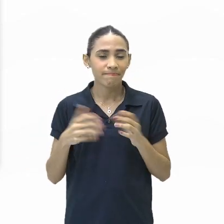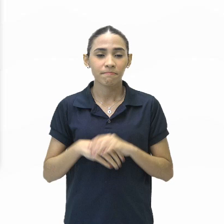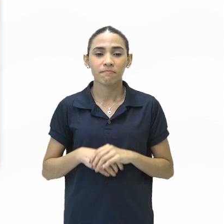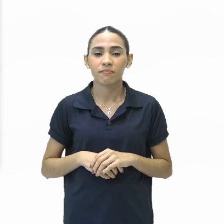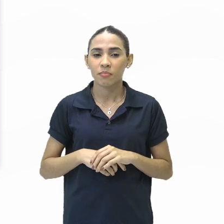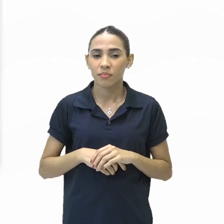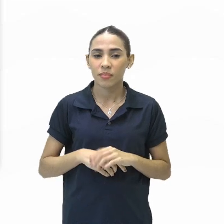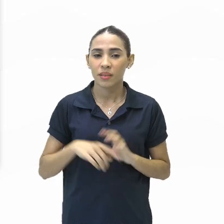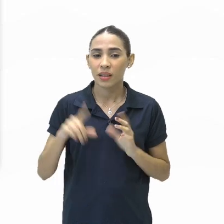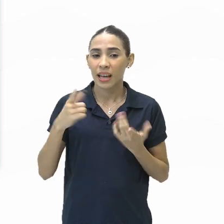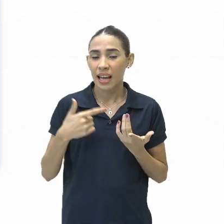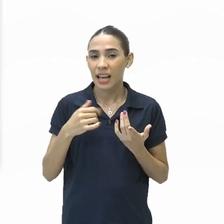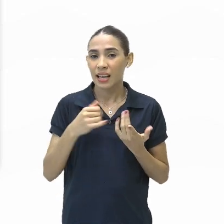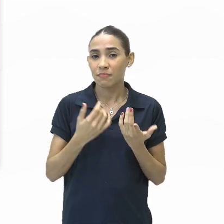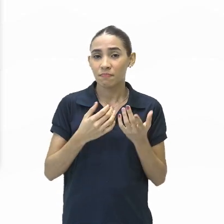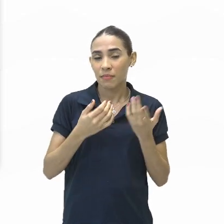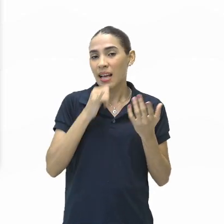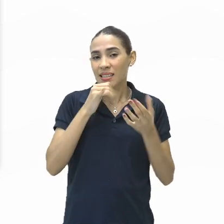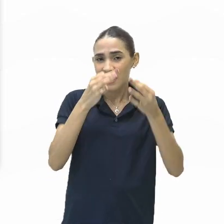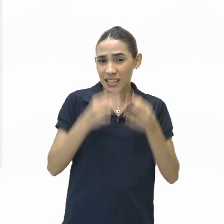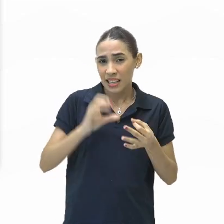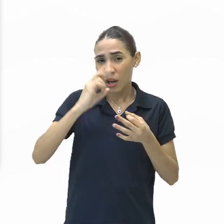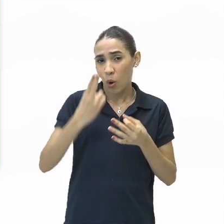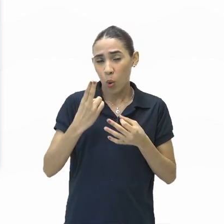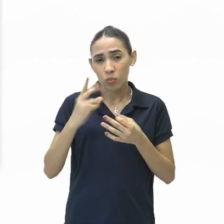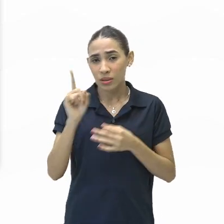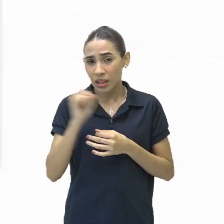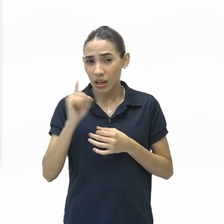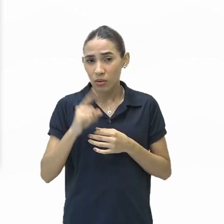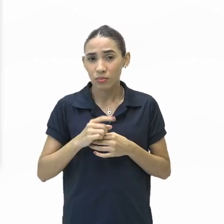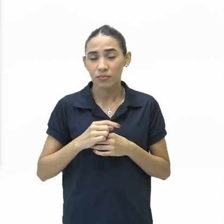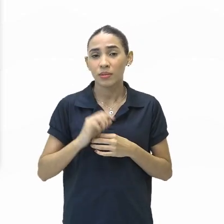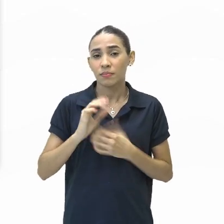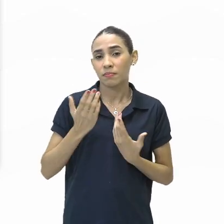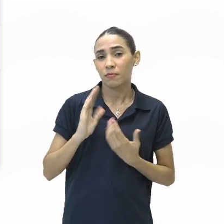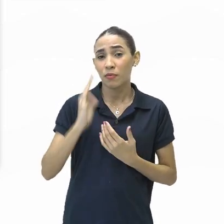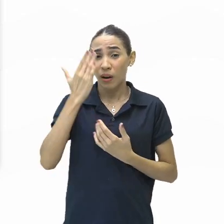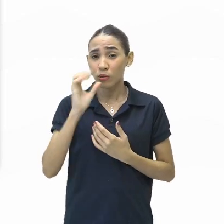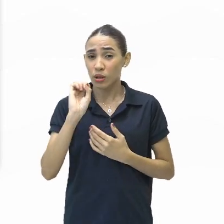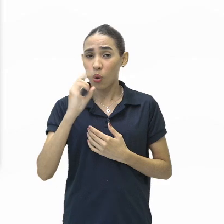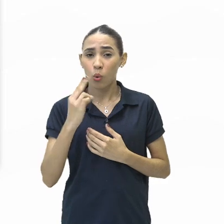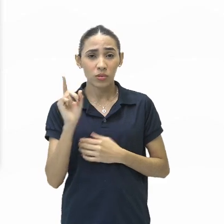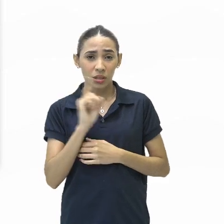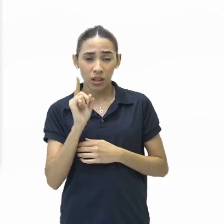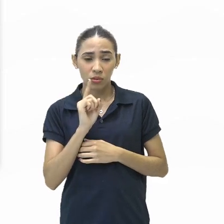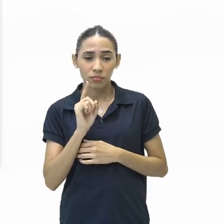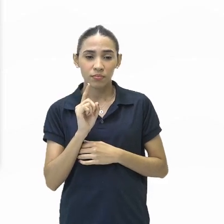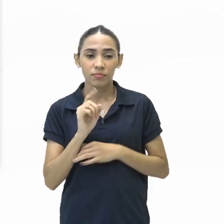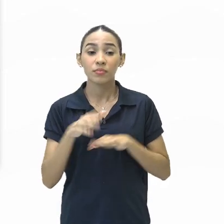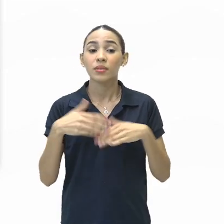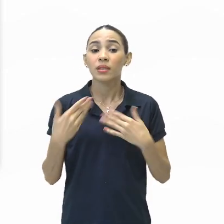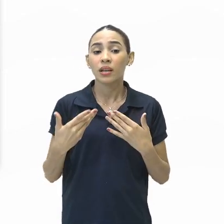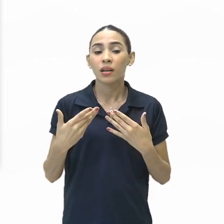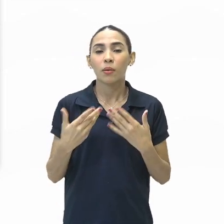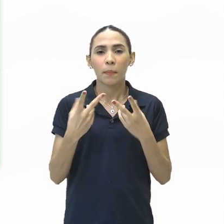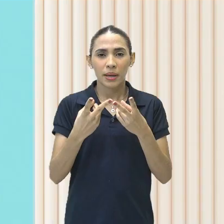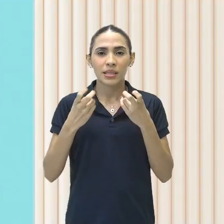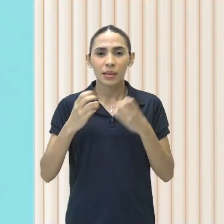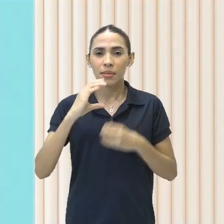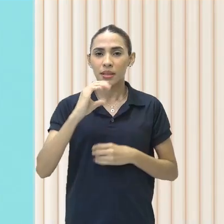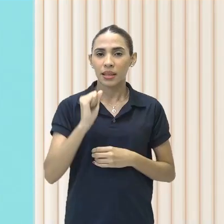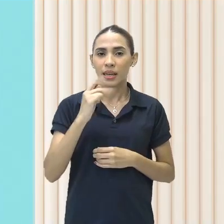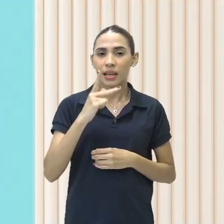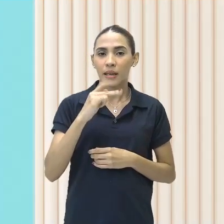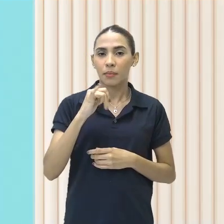É honesta ou desonesta? Traiu ou não traiu? Né? Então, vejam como Capitu,